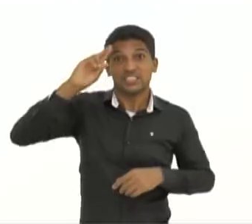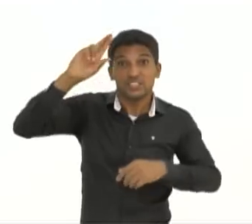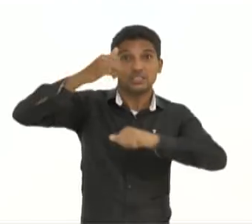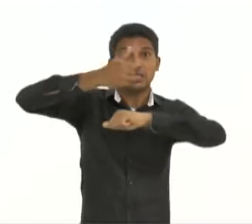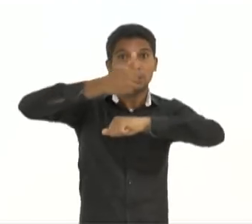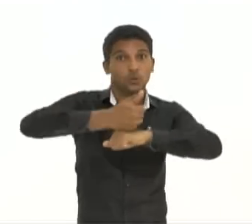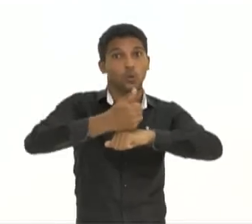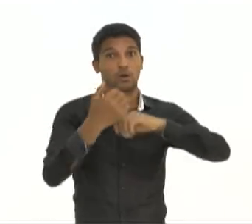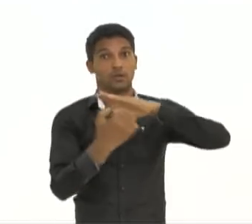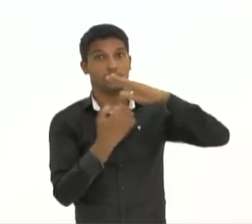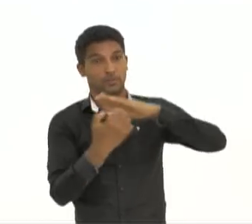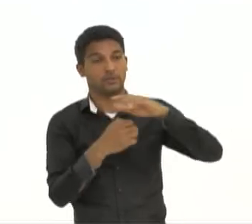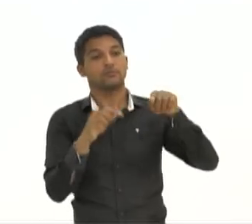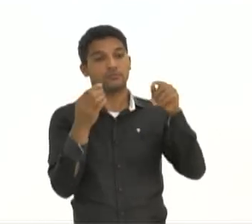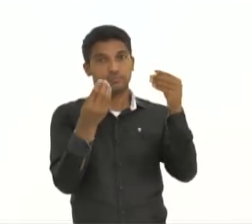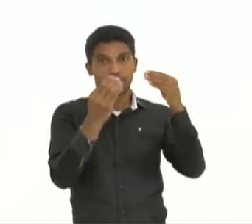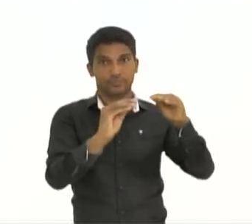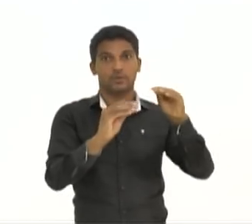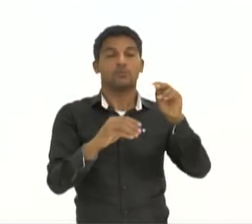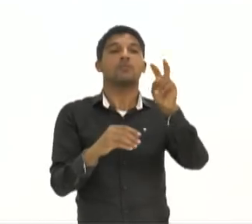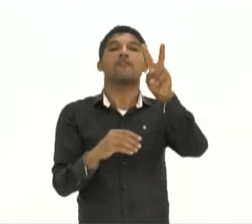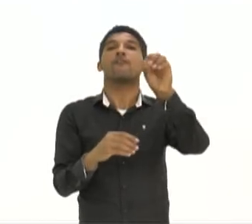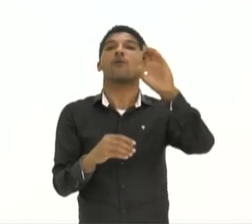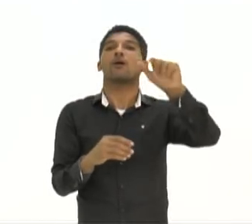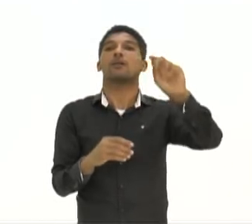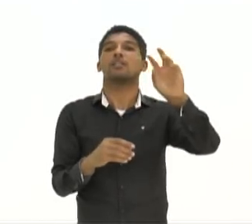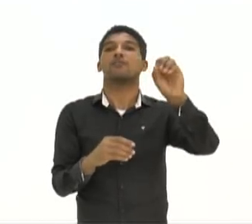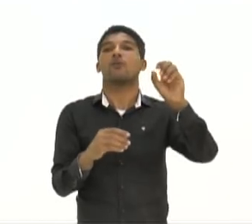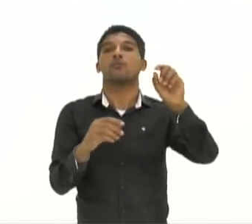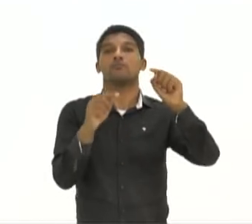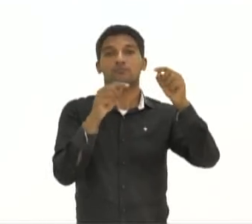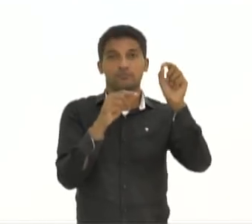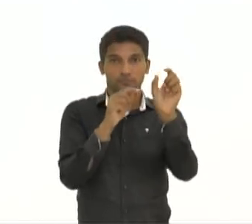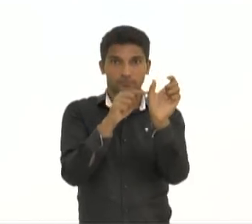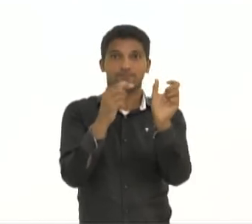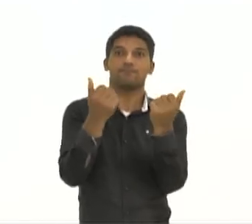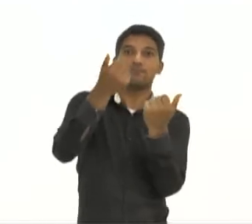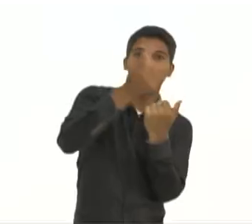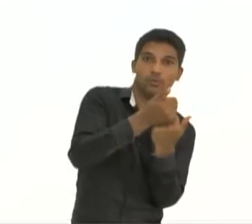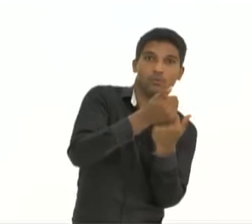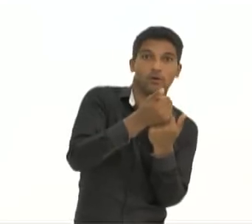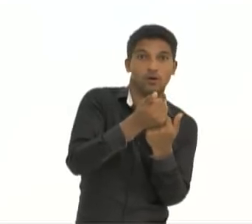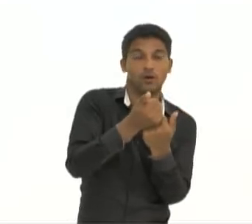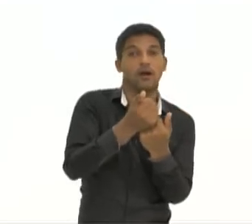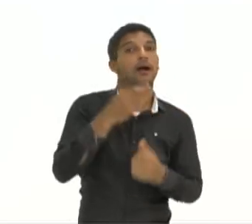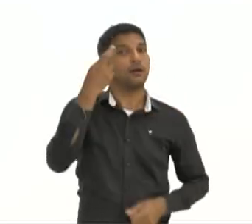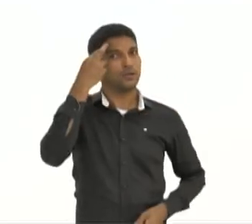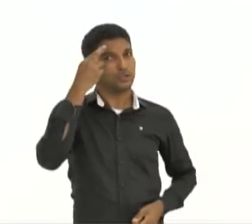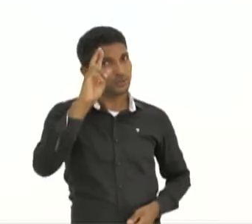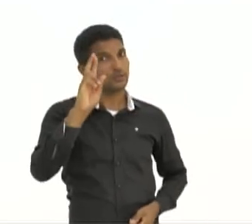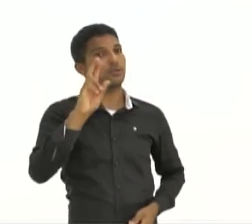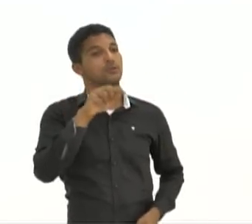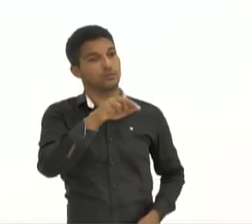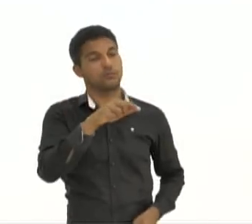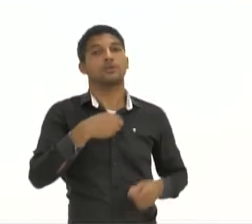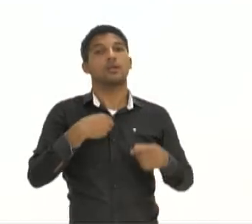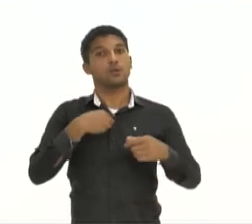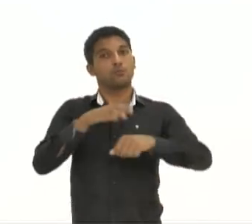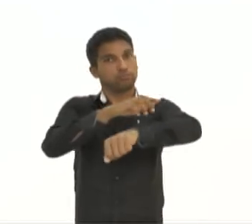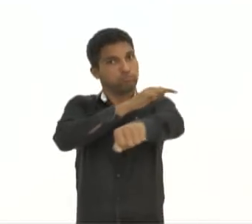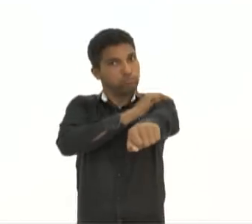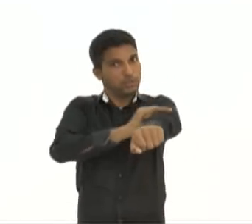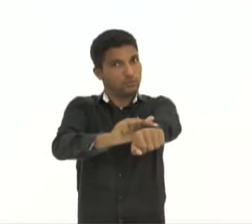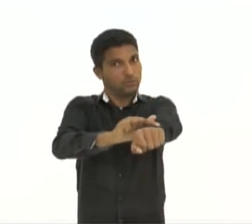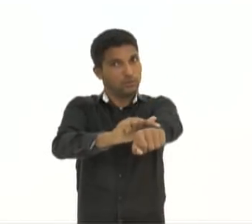Né? Então, eu tenho que ter aqui nesse vocativo, eu posso colocar um pronome de tratamento para mostrar uma educação, né? Um sinal